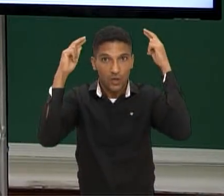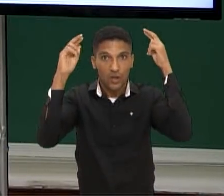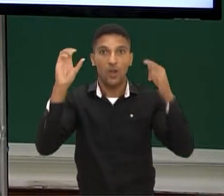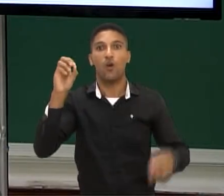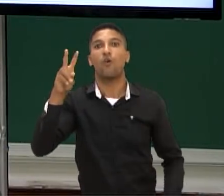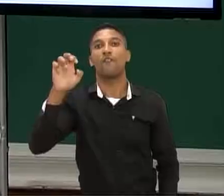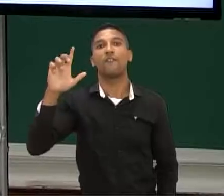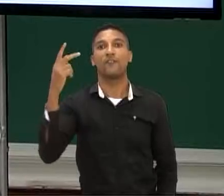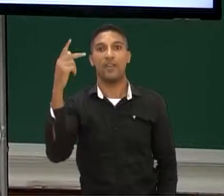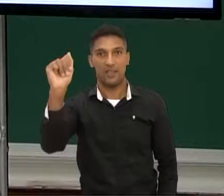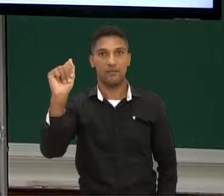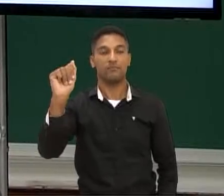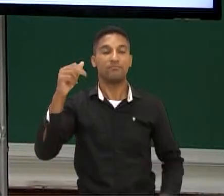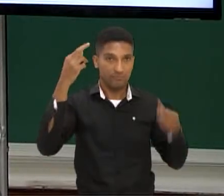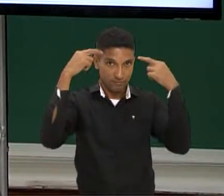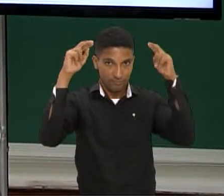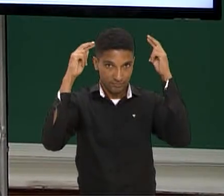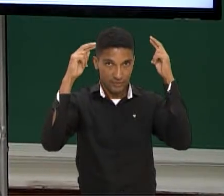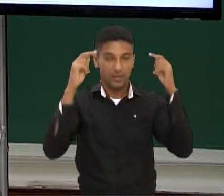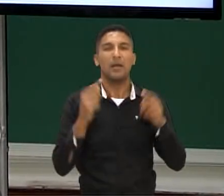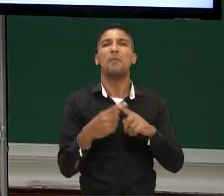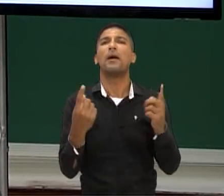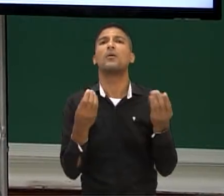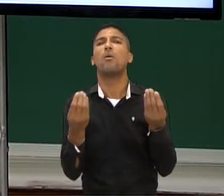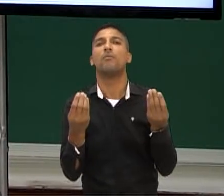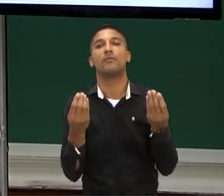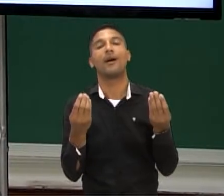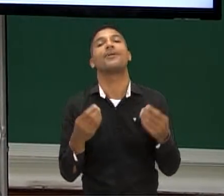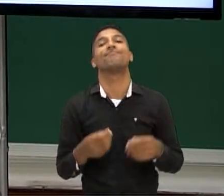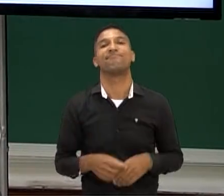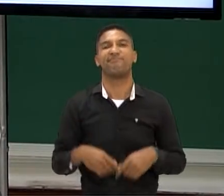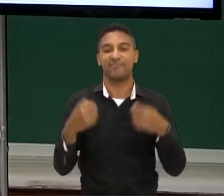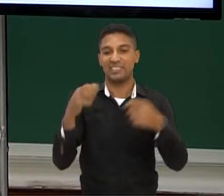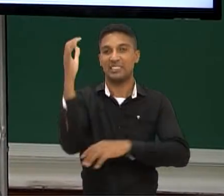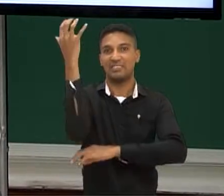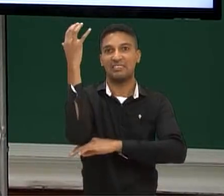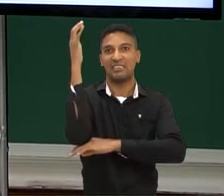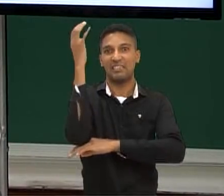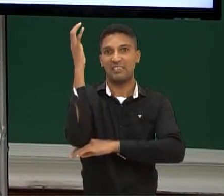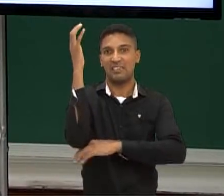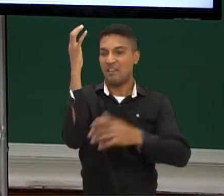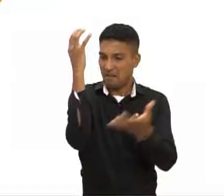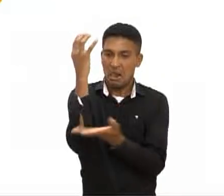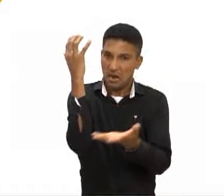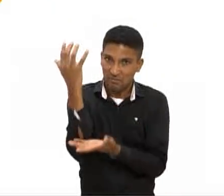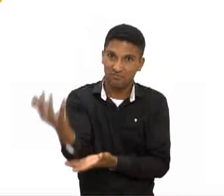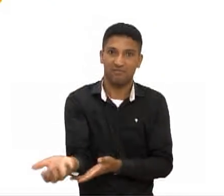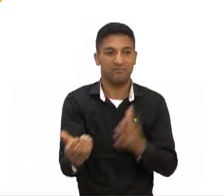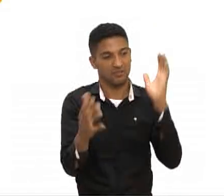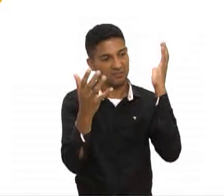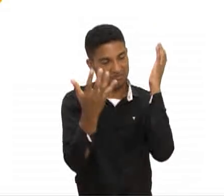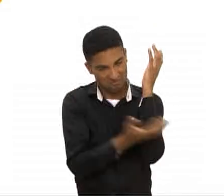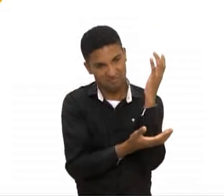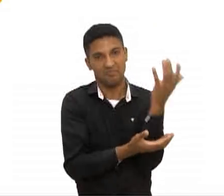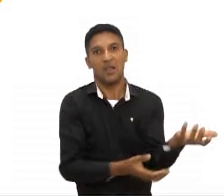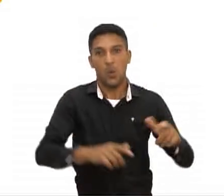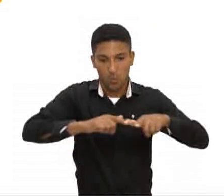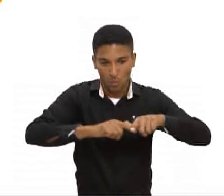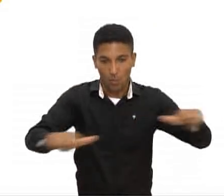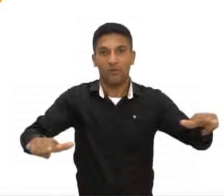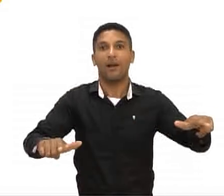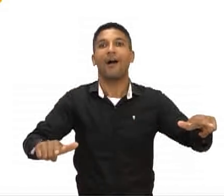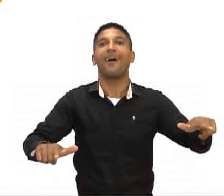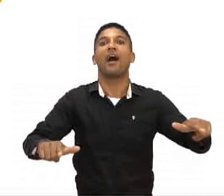desmatar para que os animais se desenvolvam e tenham o seu alimento. Lenha, então é a